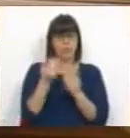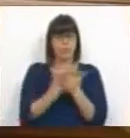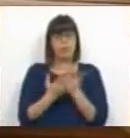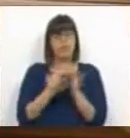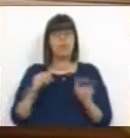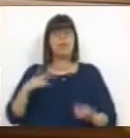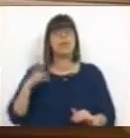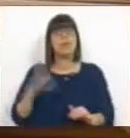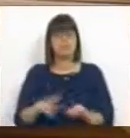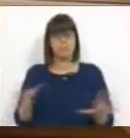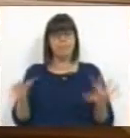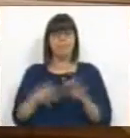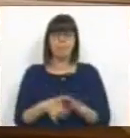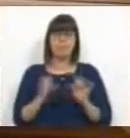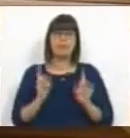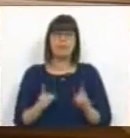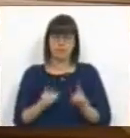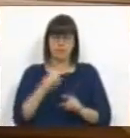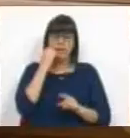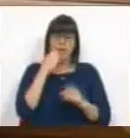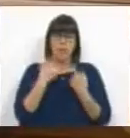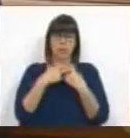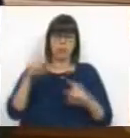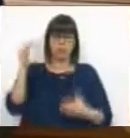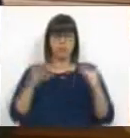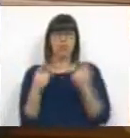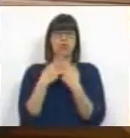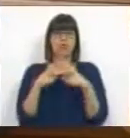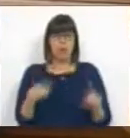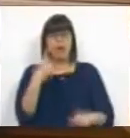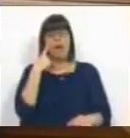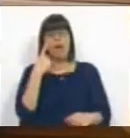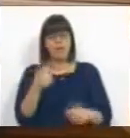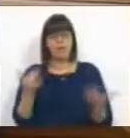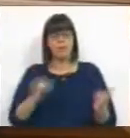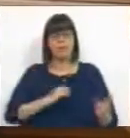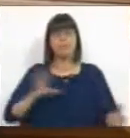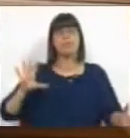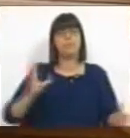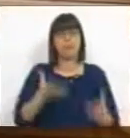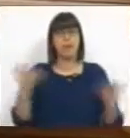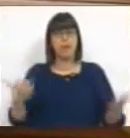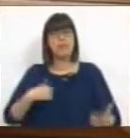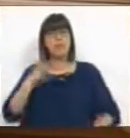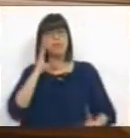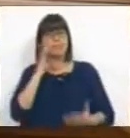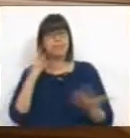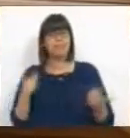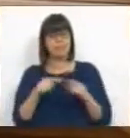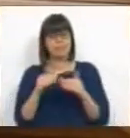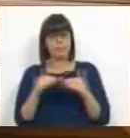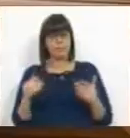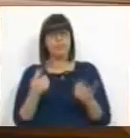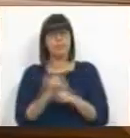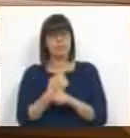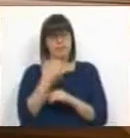economia portuguesa prende-se exatamente com as graves assimetrias regionais que se verificam no nosso país. E nós sabemos que também a este nível